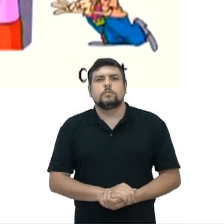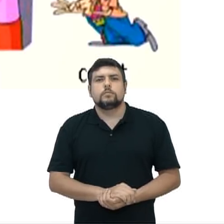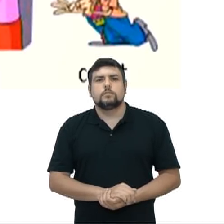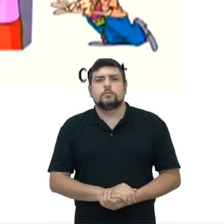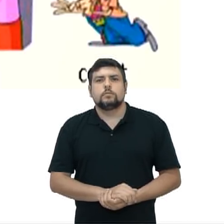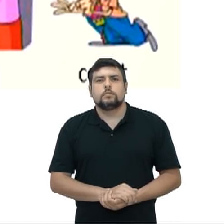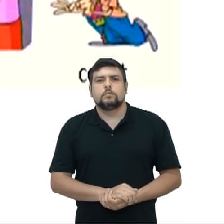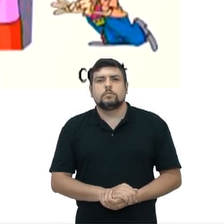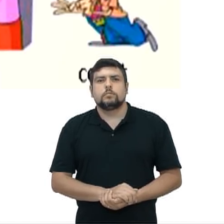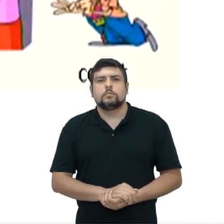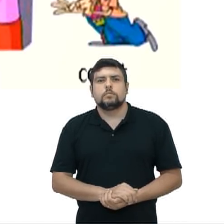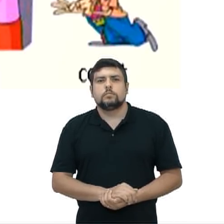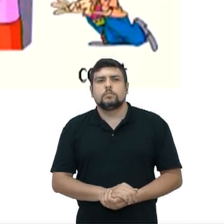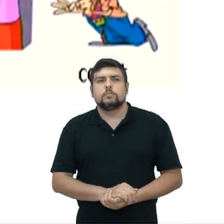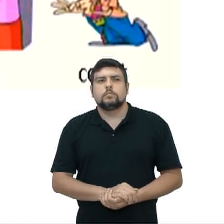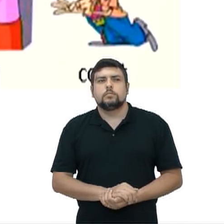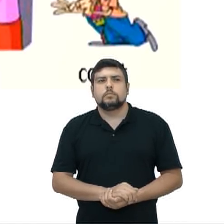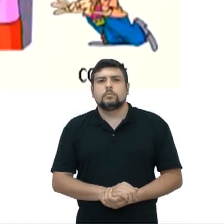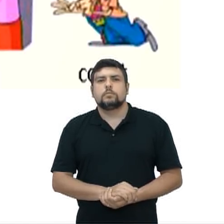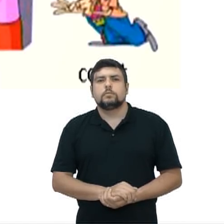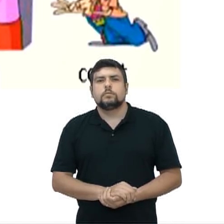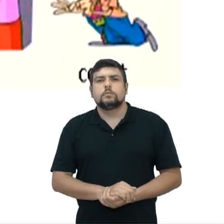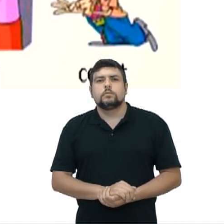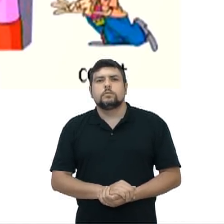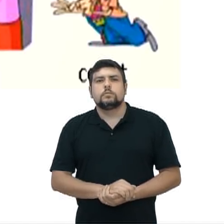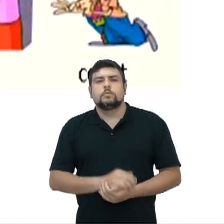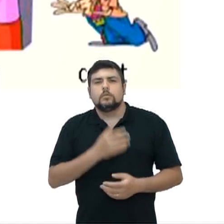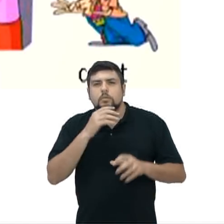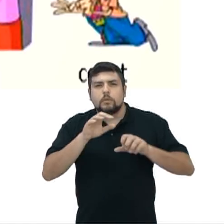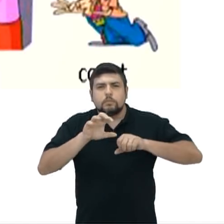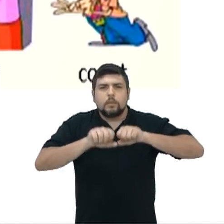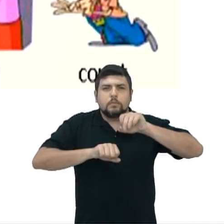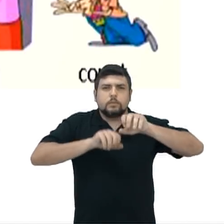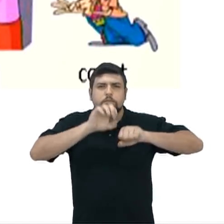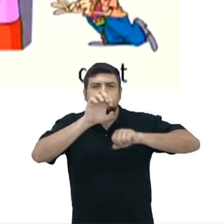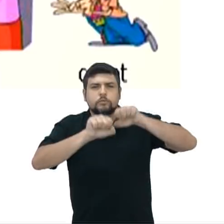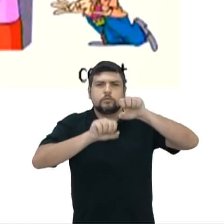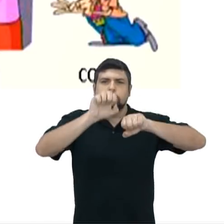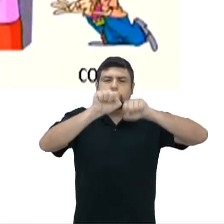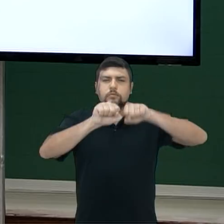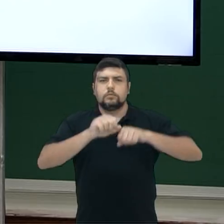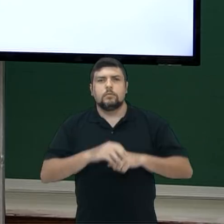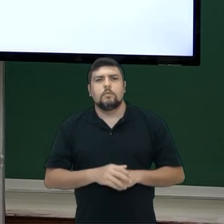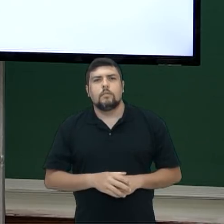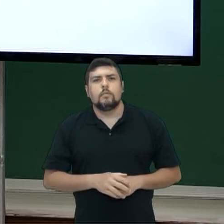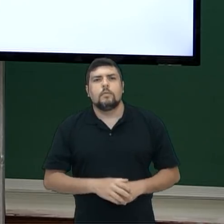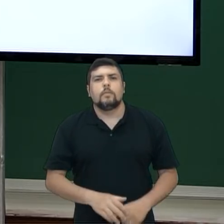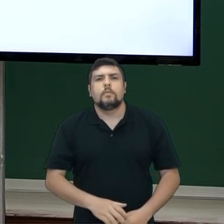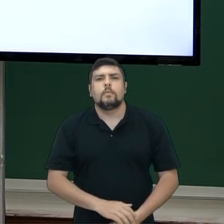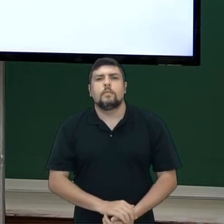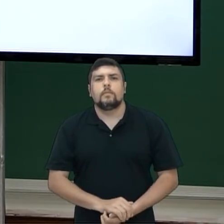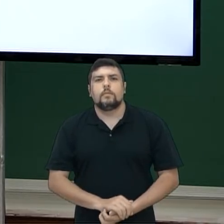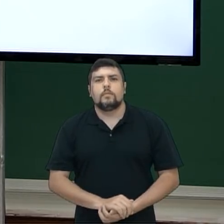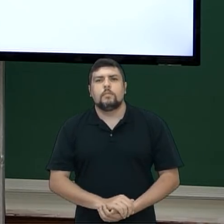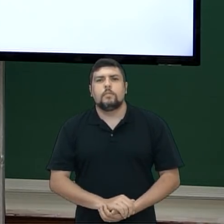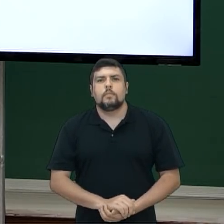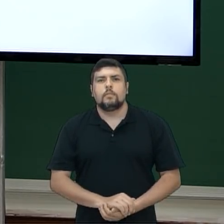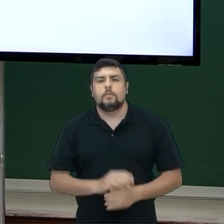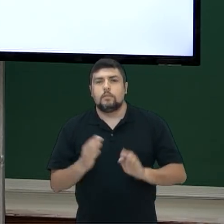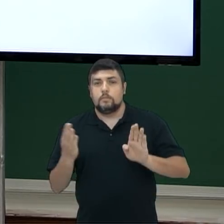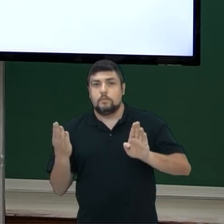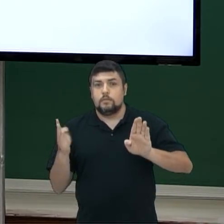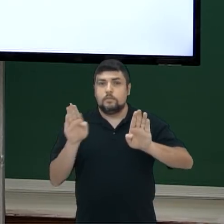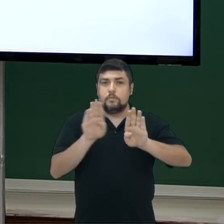está subindo, né? Eu posso usar como escalando também, climb. Aqui eu tenho uma porta, então eu vou close, vou